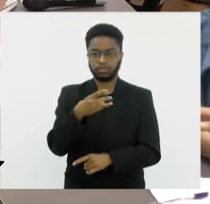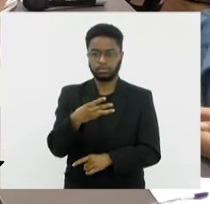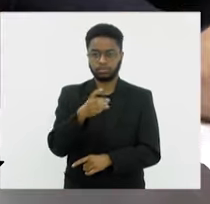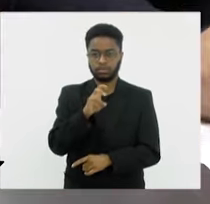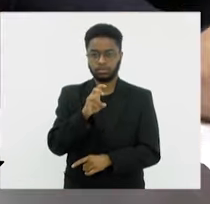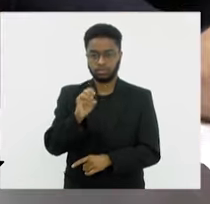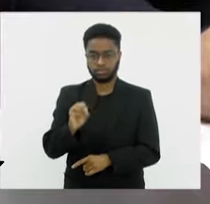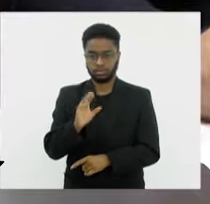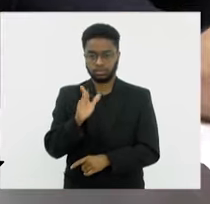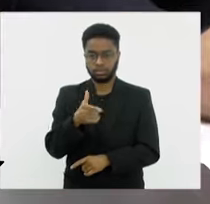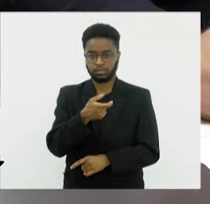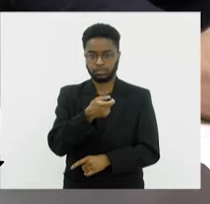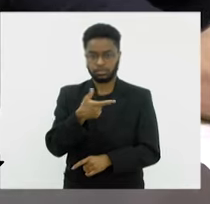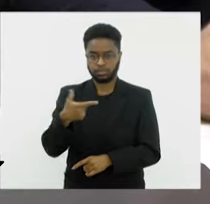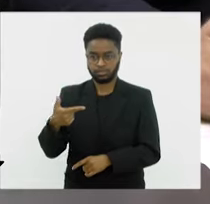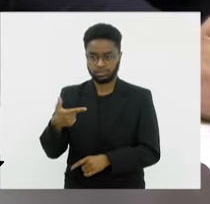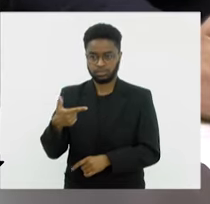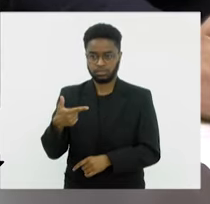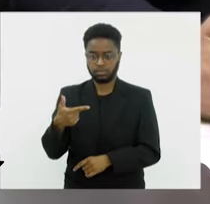5350 de 22,